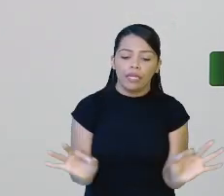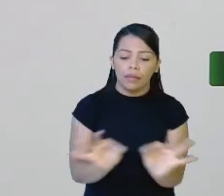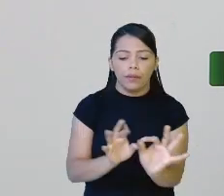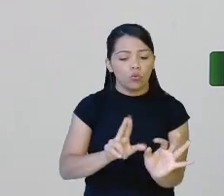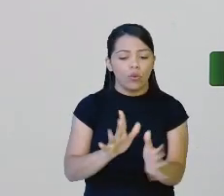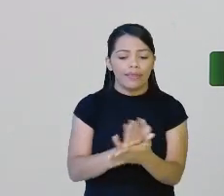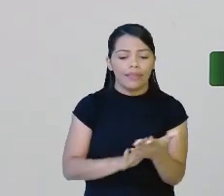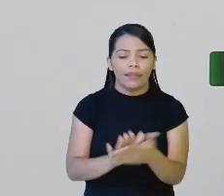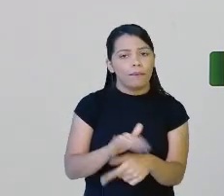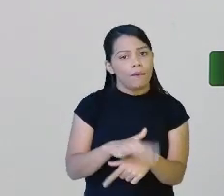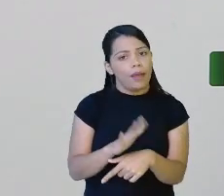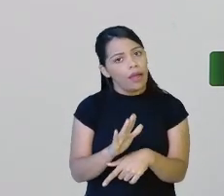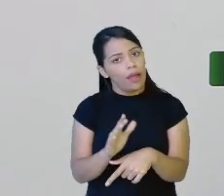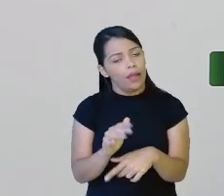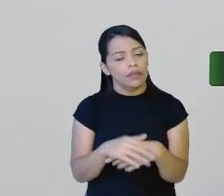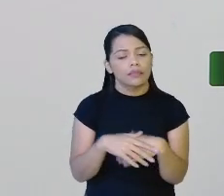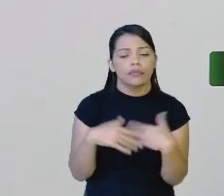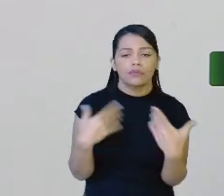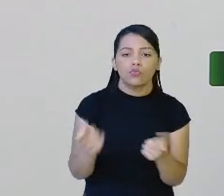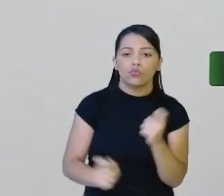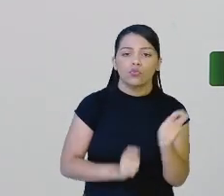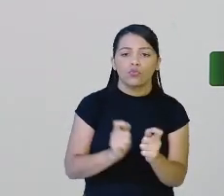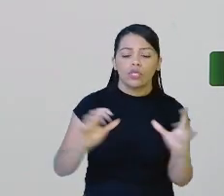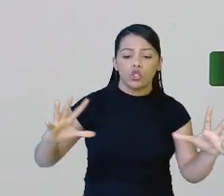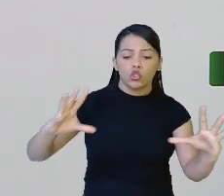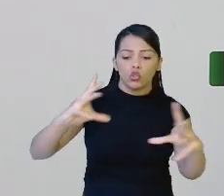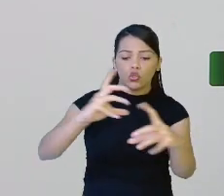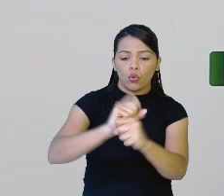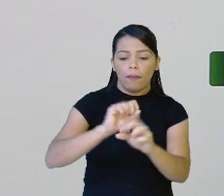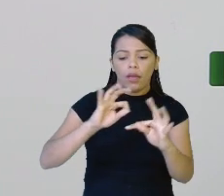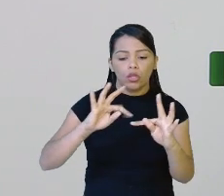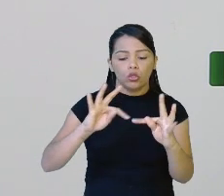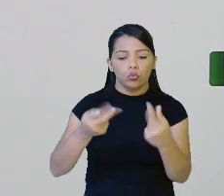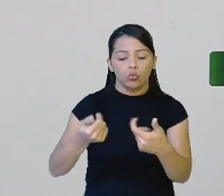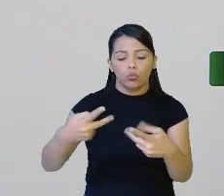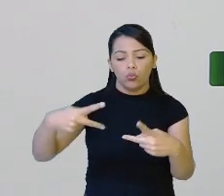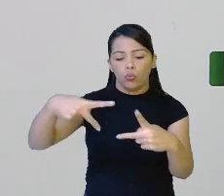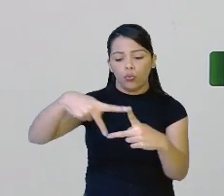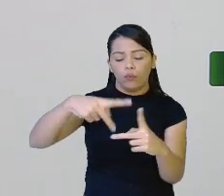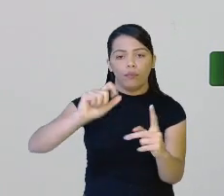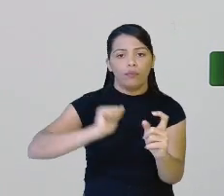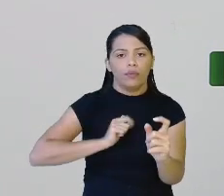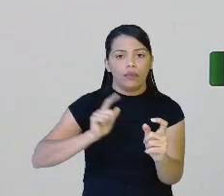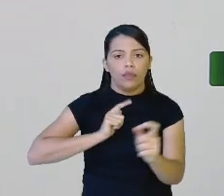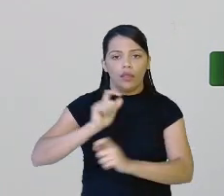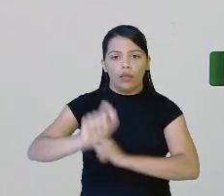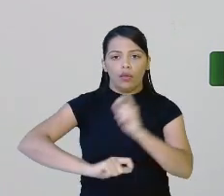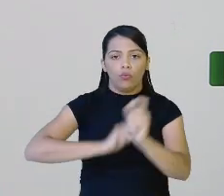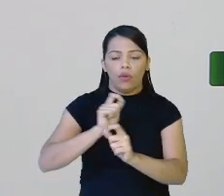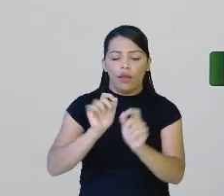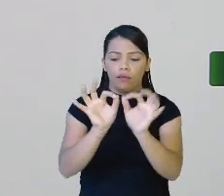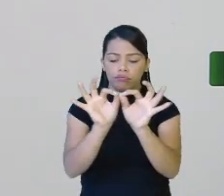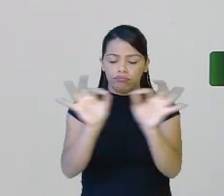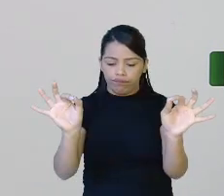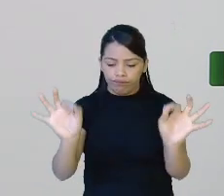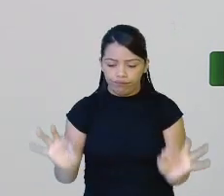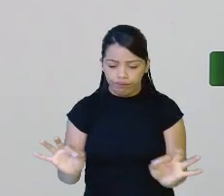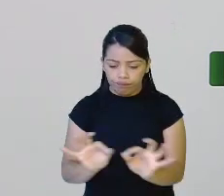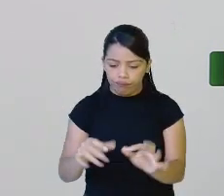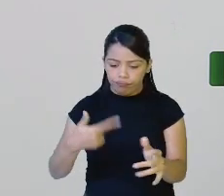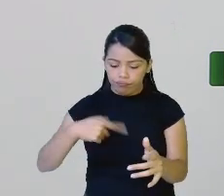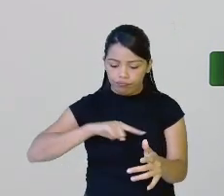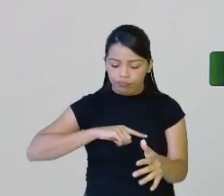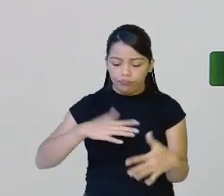mais, nada menos do que a soma desses lados. Cada lado, ele tem uma distância. Então, a gente vai fazer